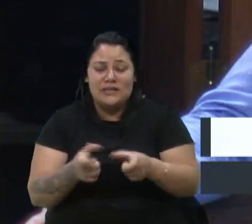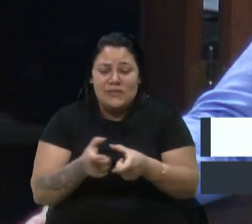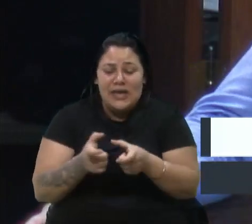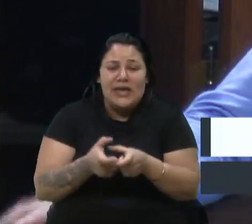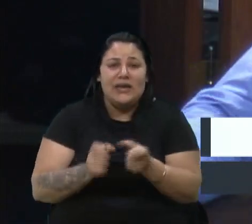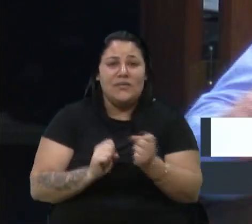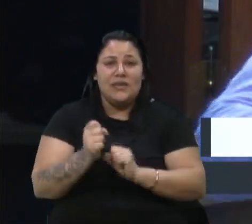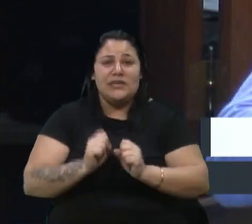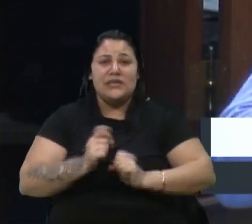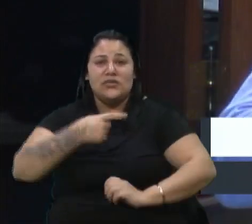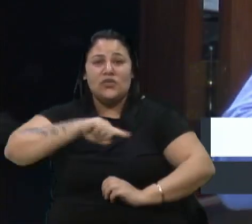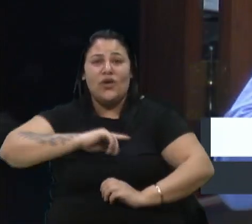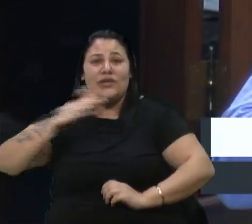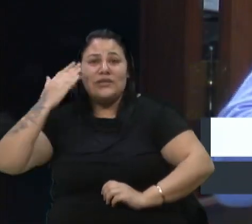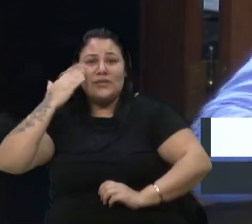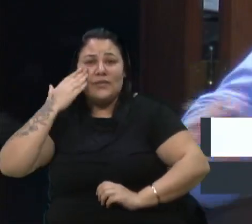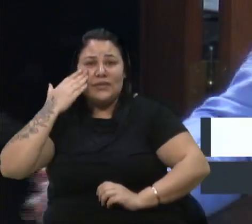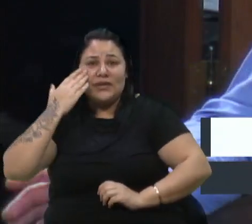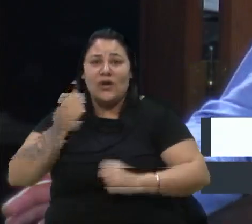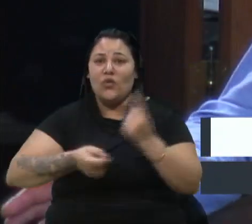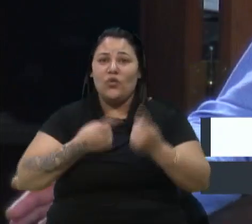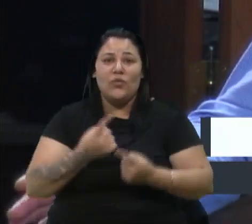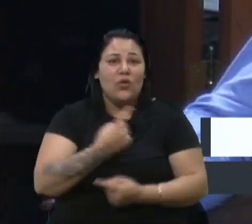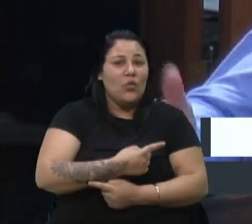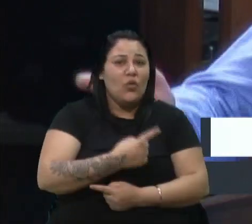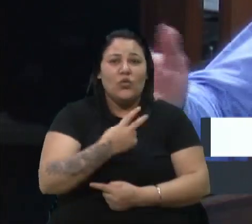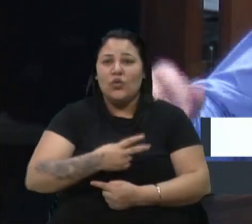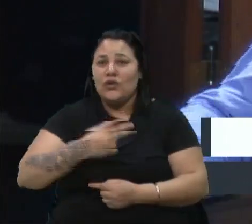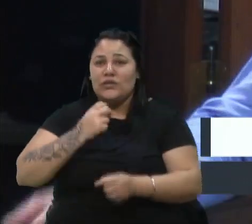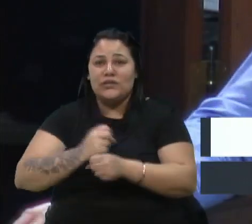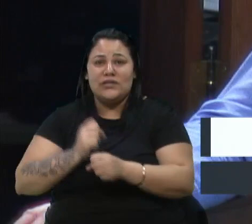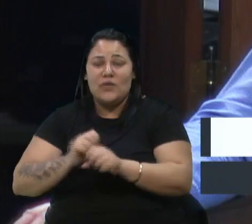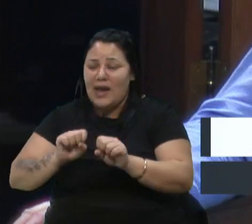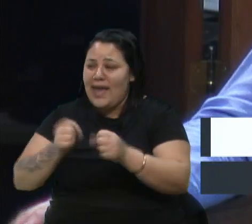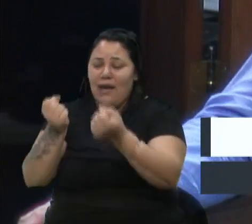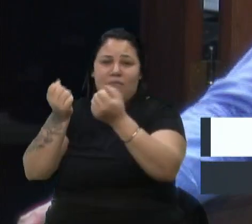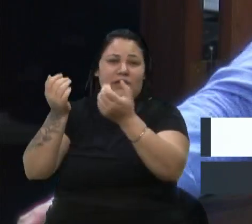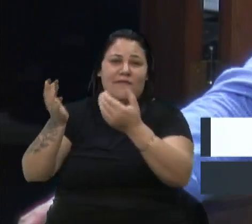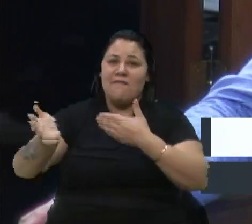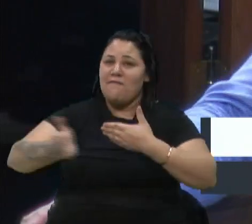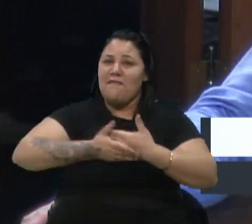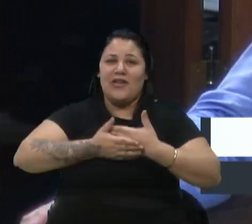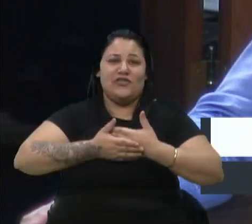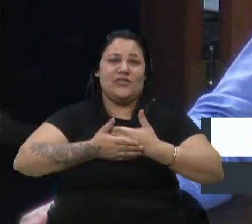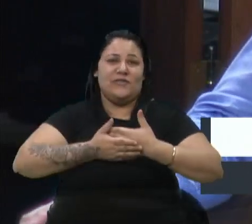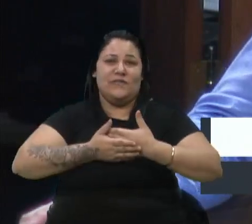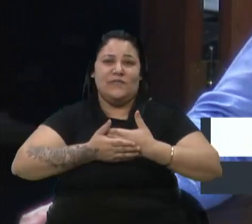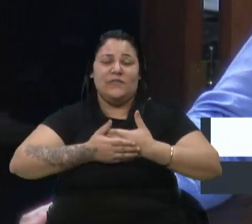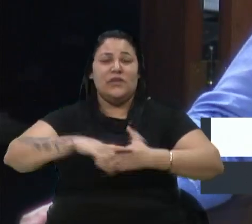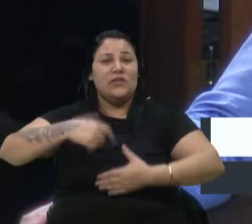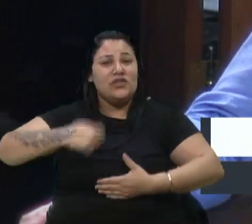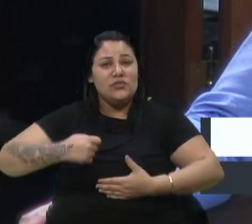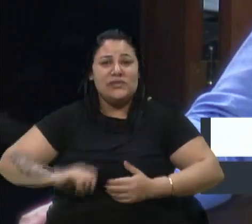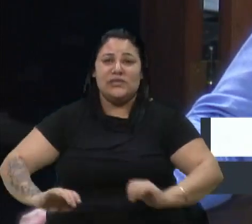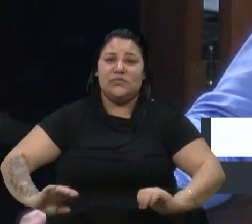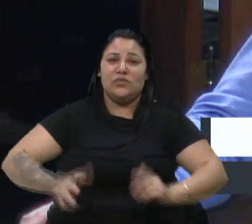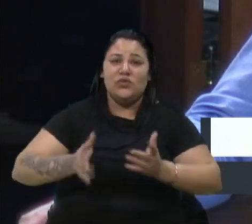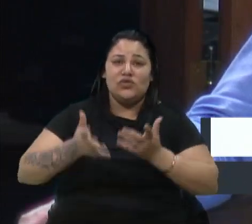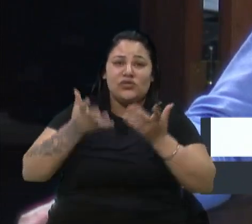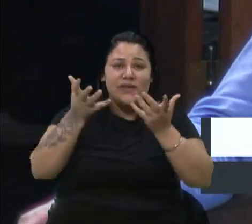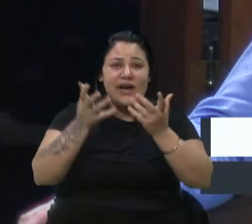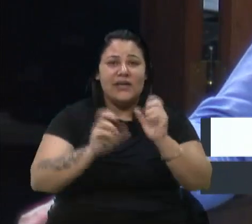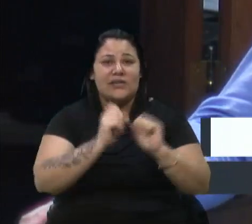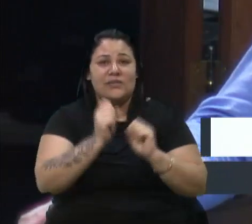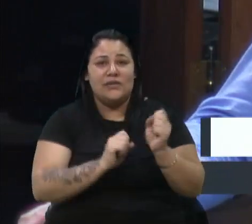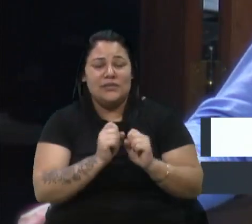que muitas não chegam a 1 ano, 2 anos, 3 anos, elas quebram antes. Então a gente tem que fomentar empresas